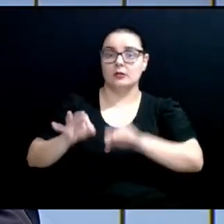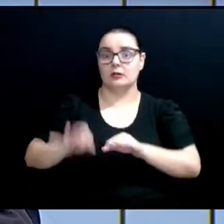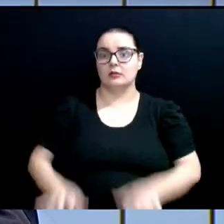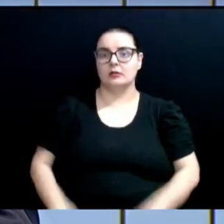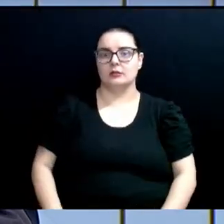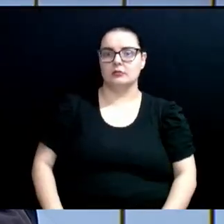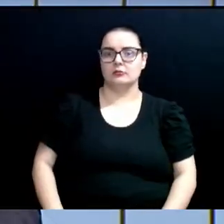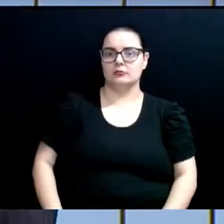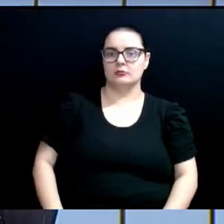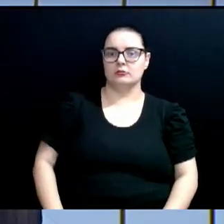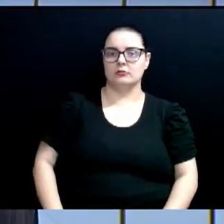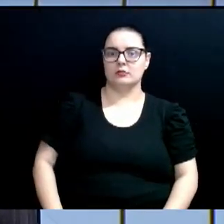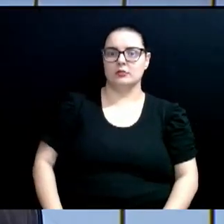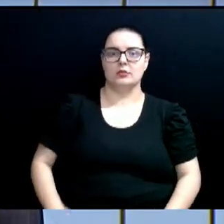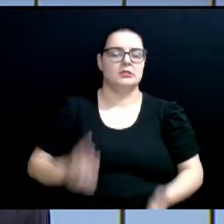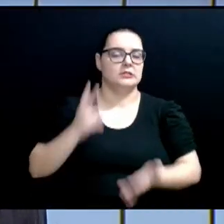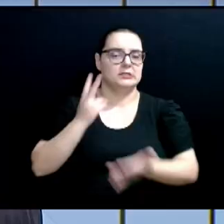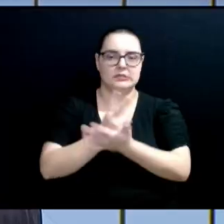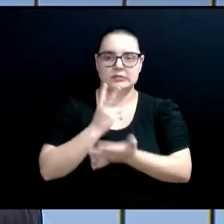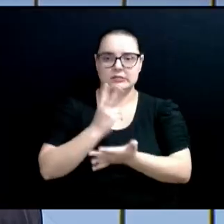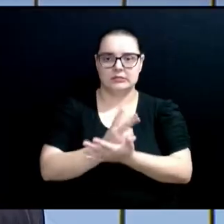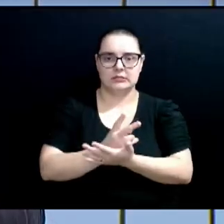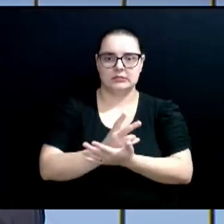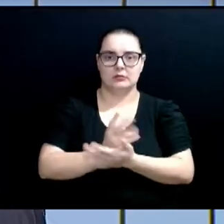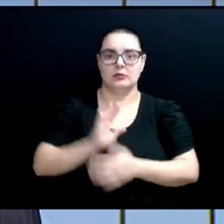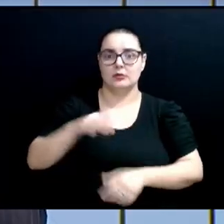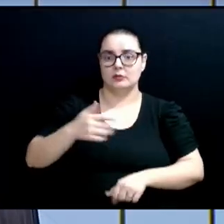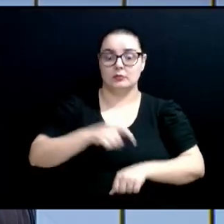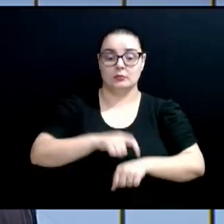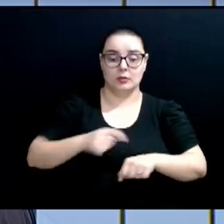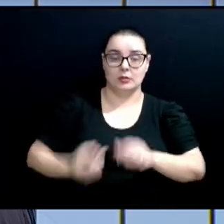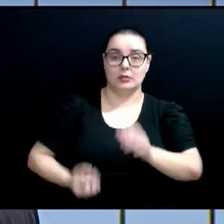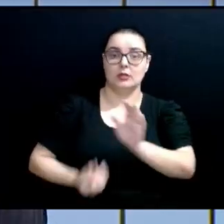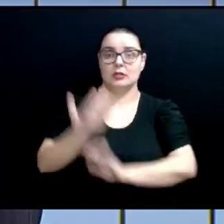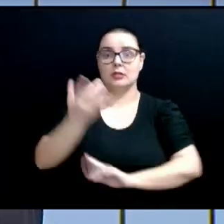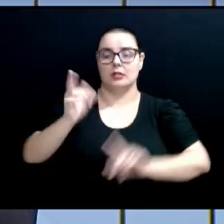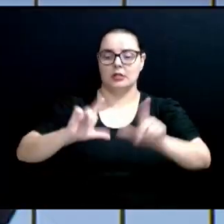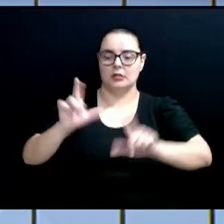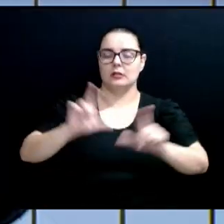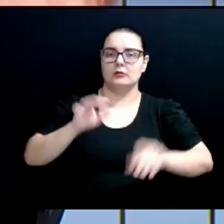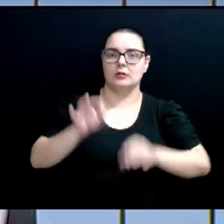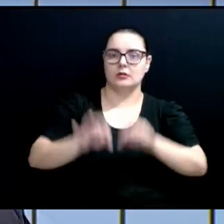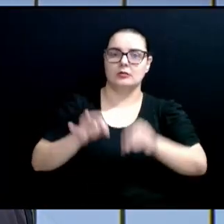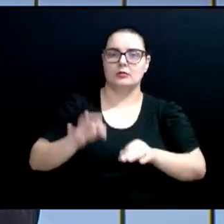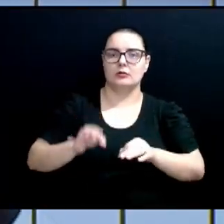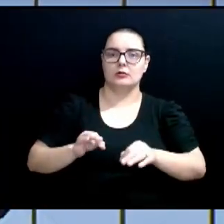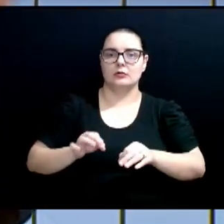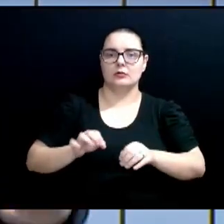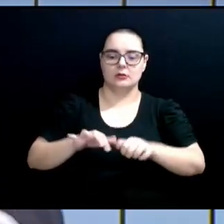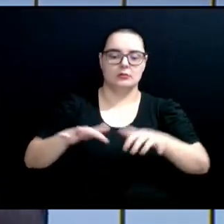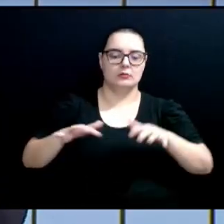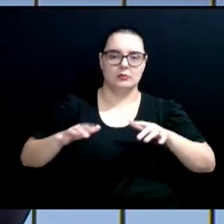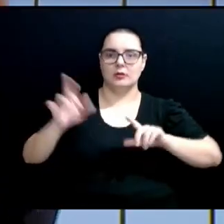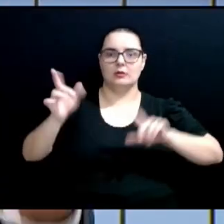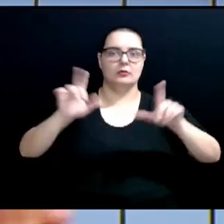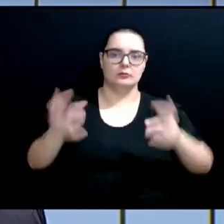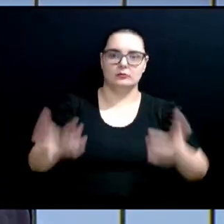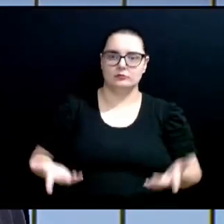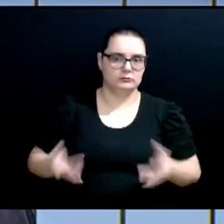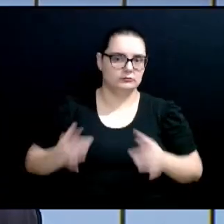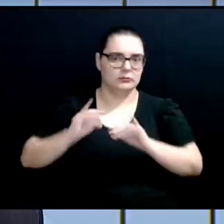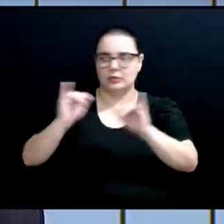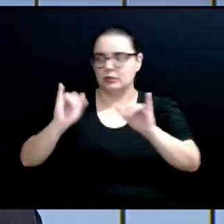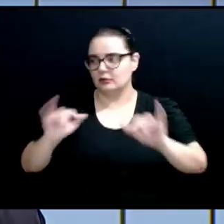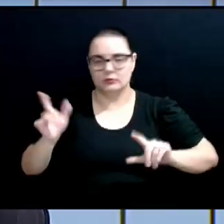Inquestionavelmente, a partir do momento que se cria a TV Justiça, as sessões no Supremo passam a ser divulgadas na televisão, nas